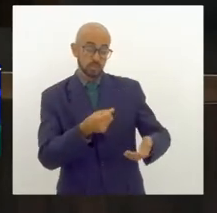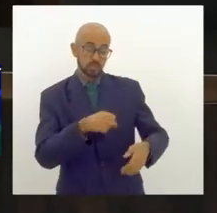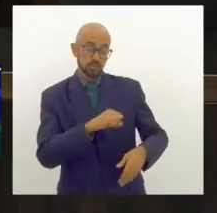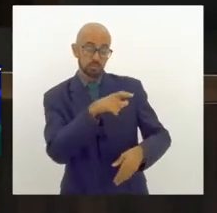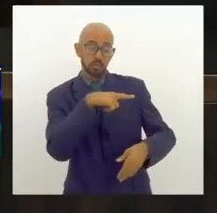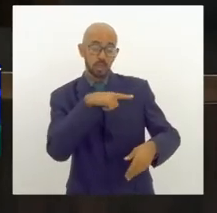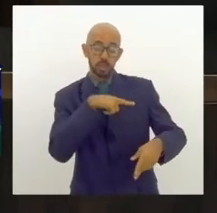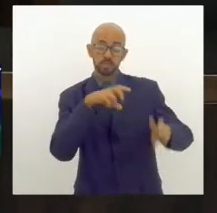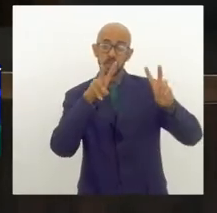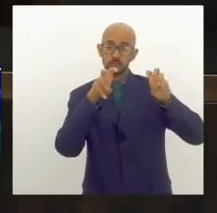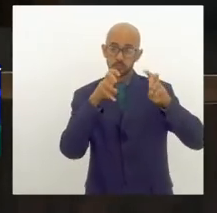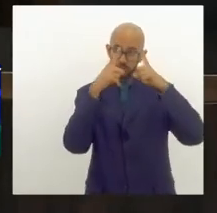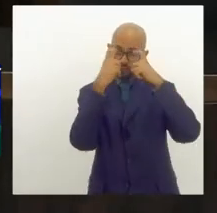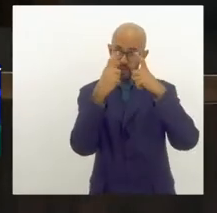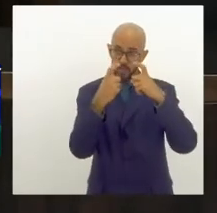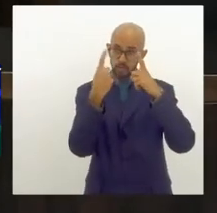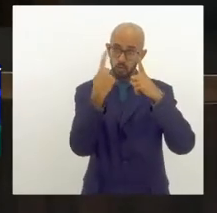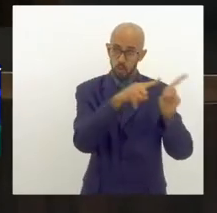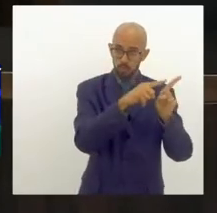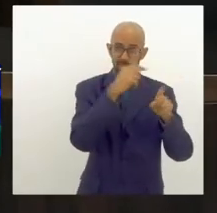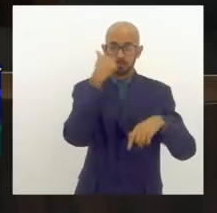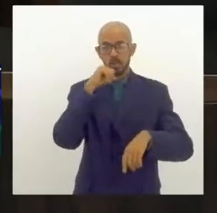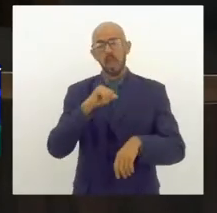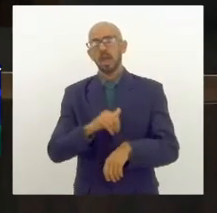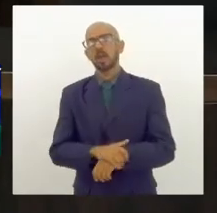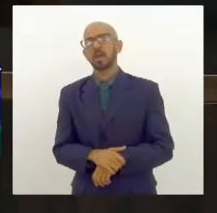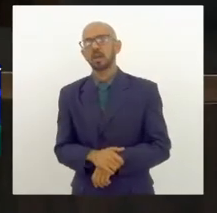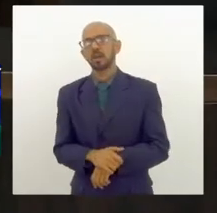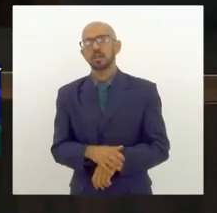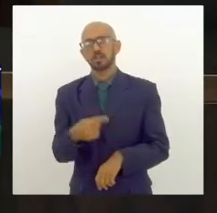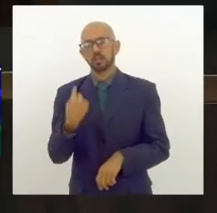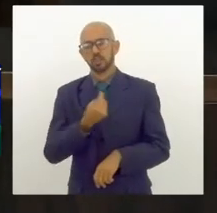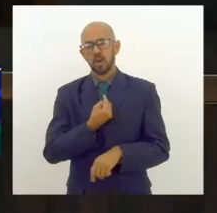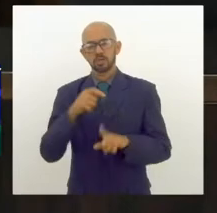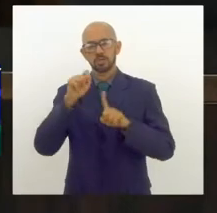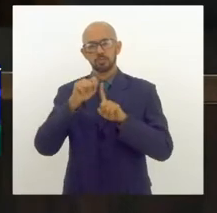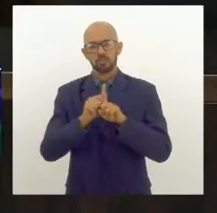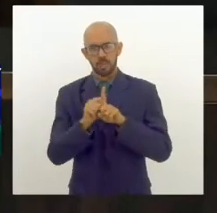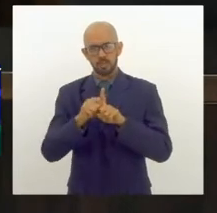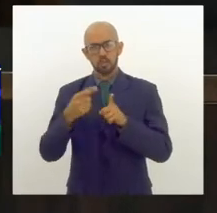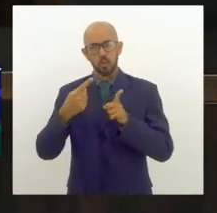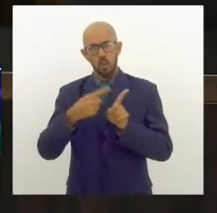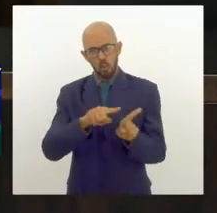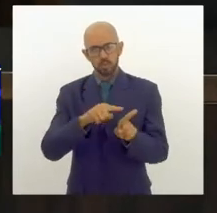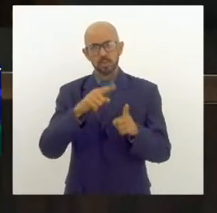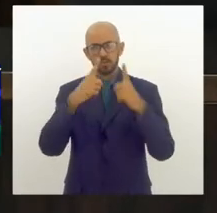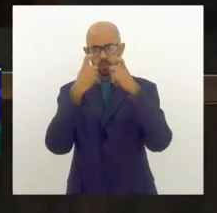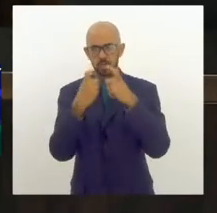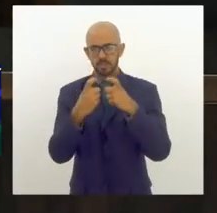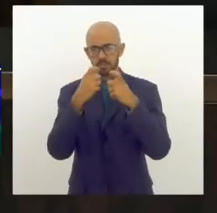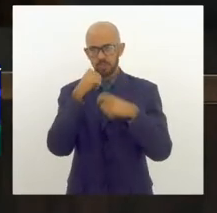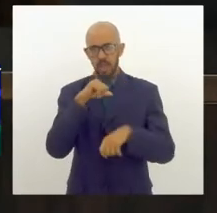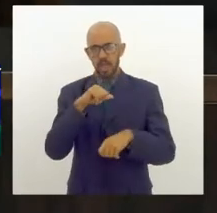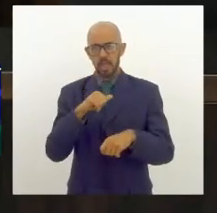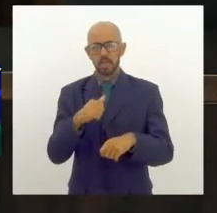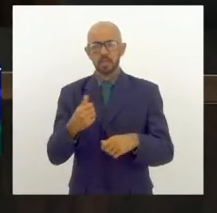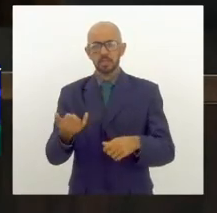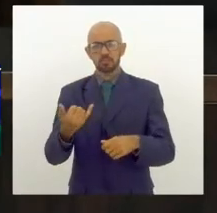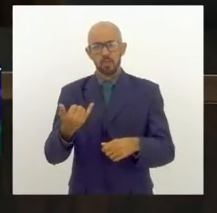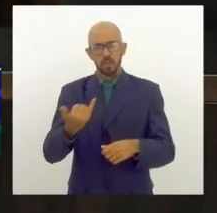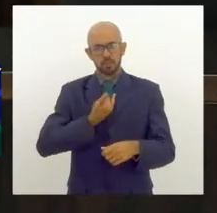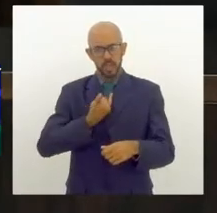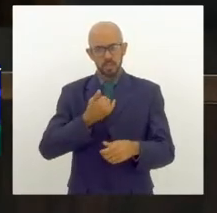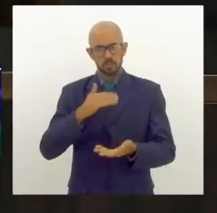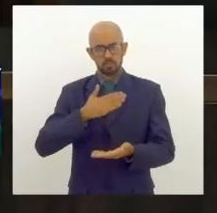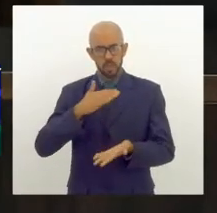relação à violência contra a mulher foi trazido, e nós estamos no mês de combate à violência contra a mulher, chegou até o nosso